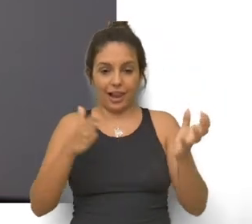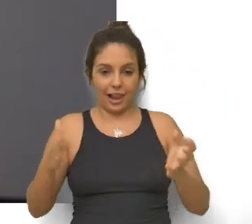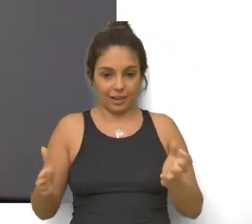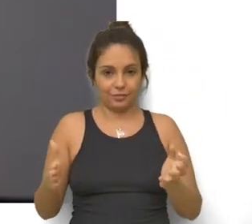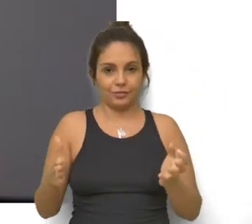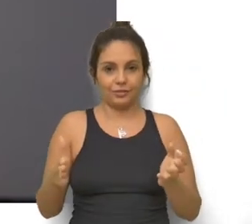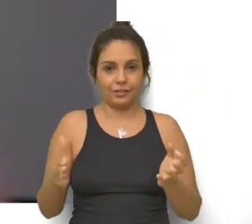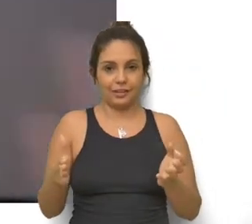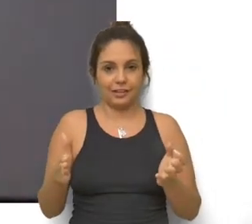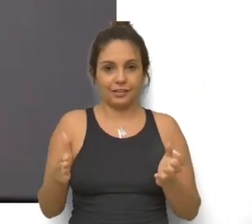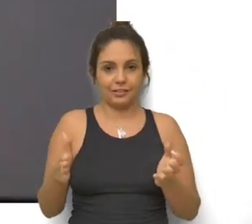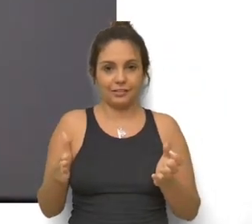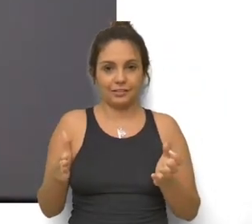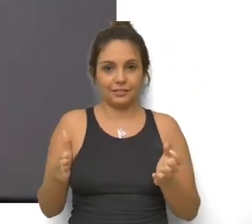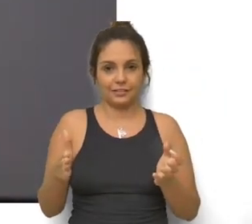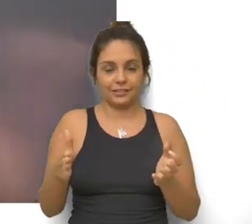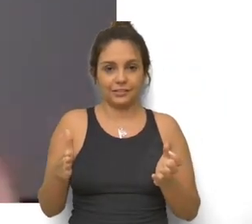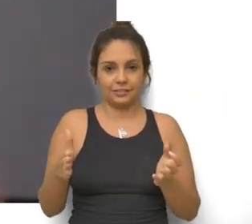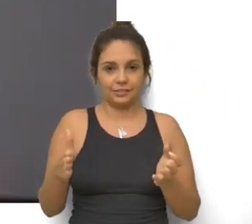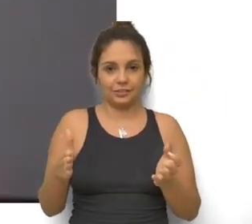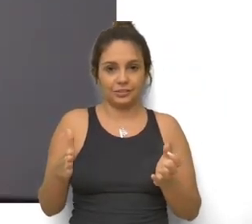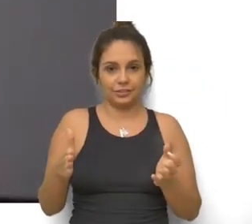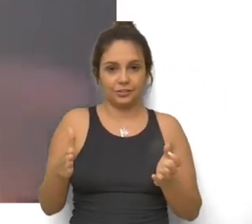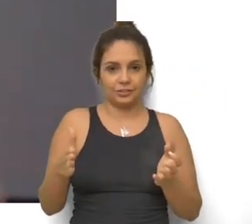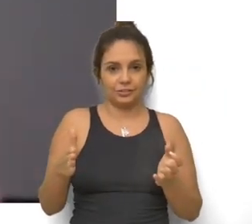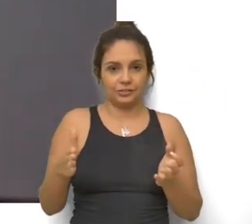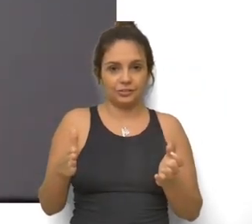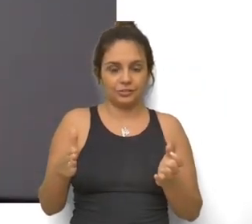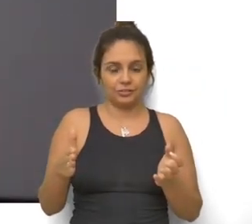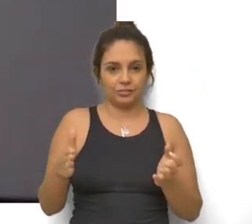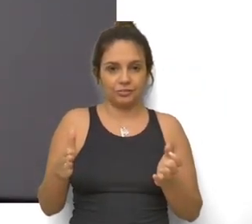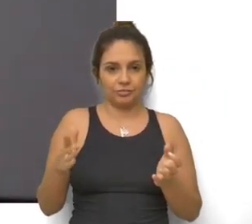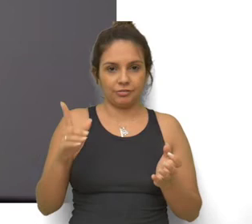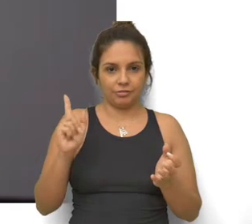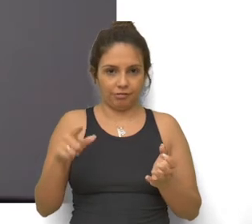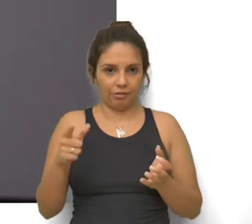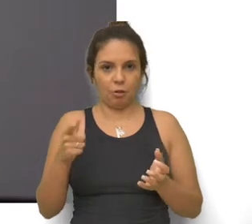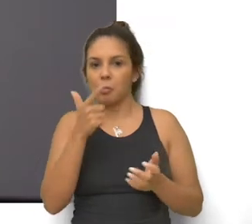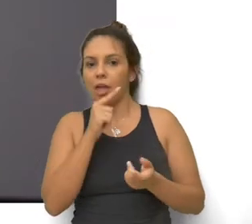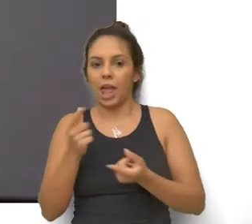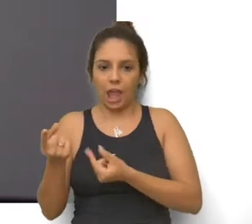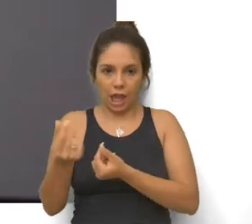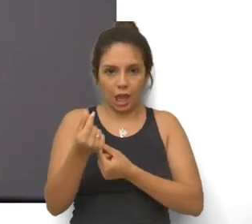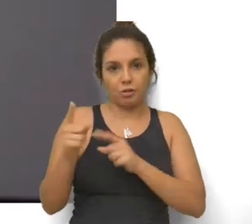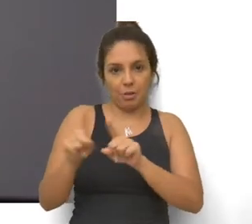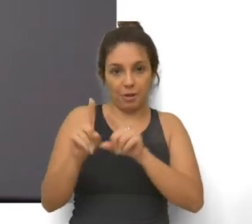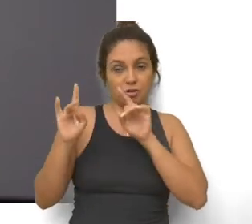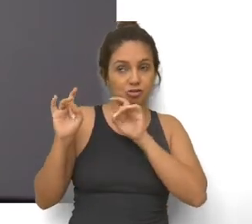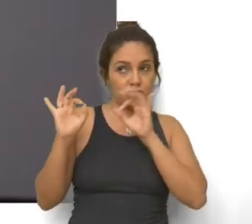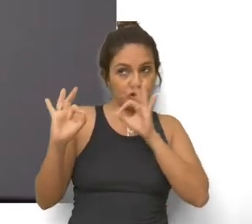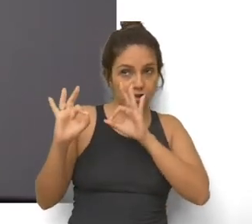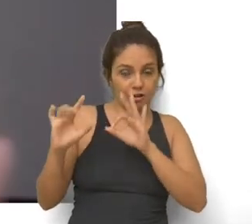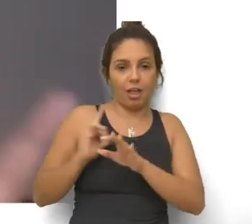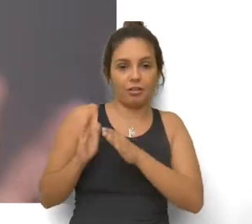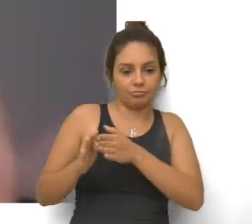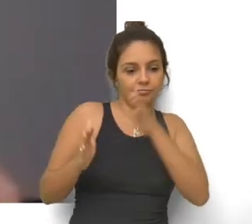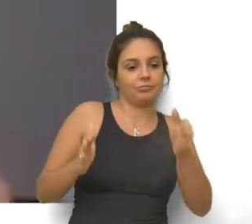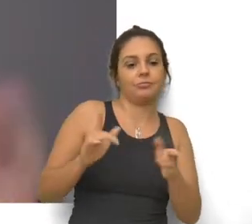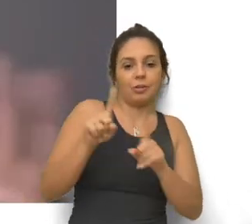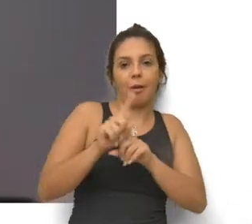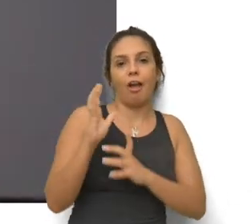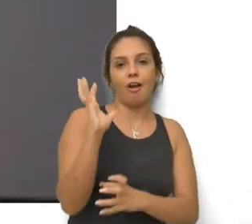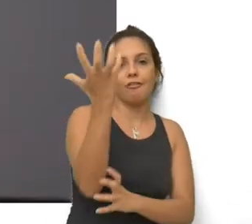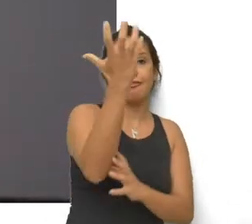assim, essa coisa febril assim, dos veranistas, da corte, e, por outro, a floresta,